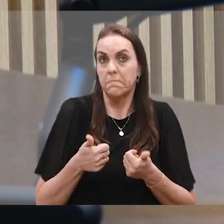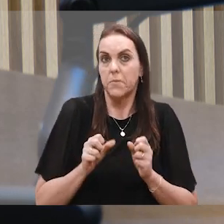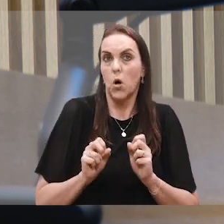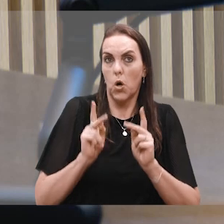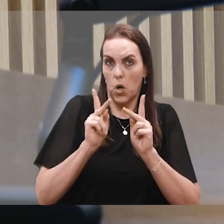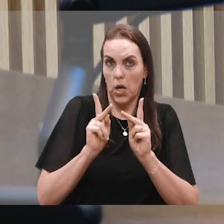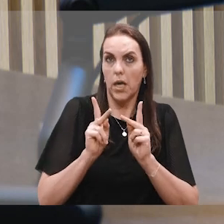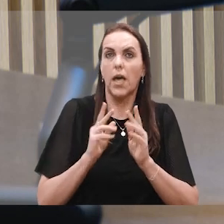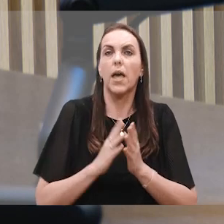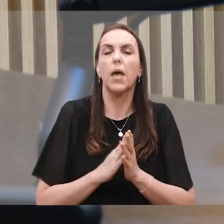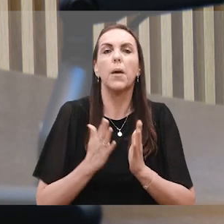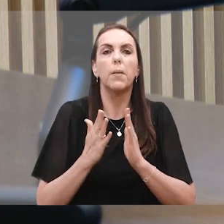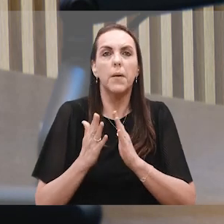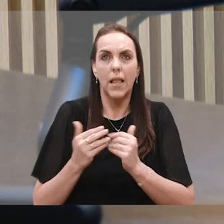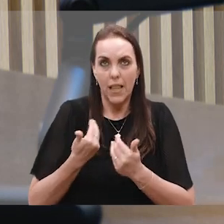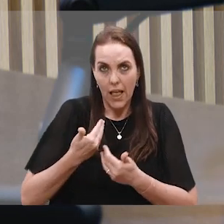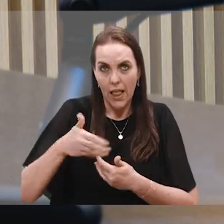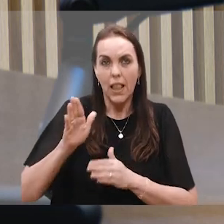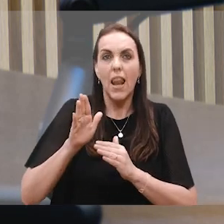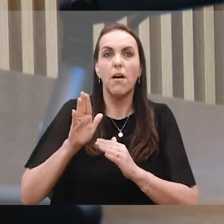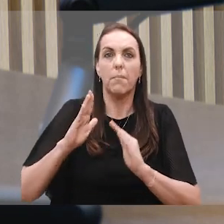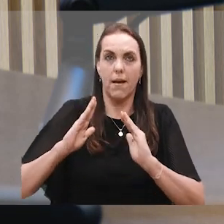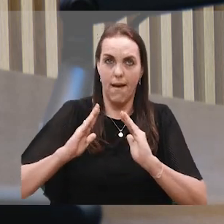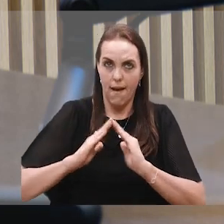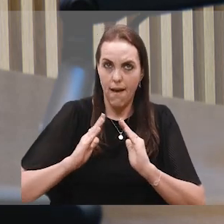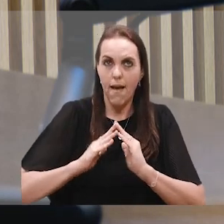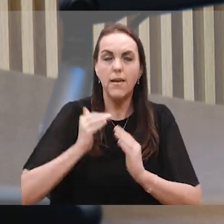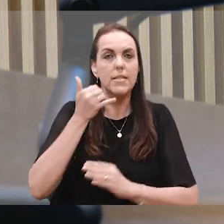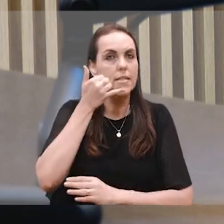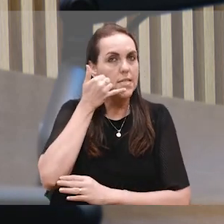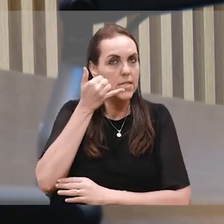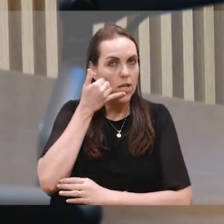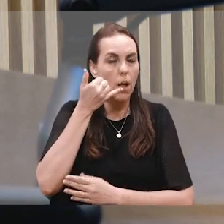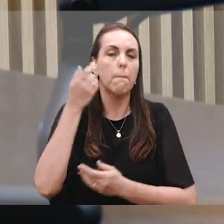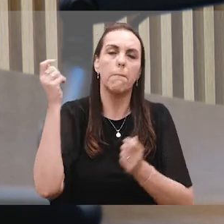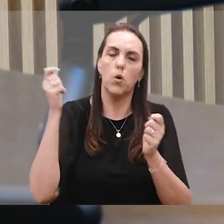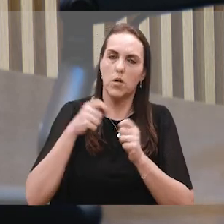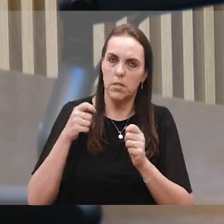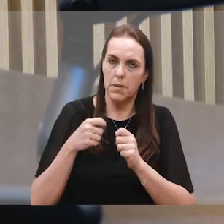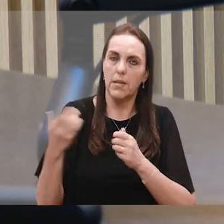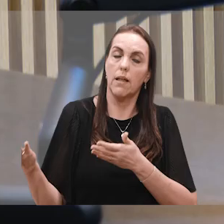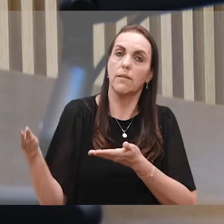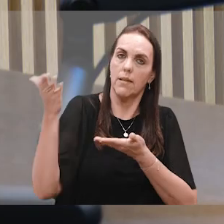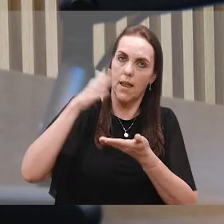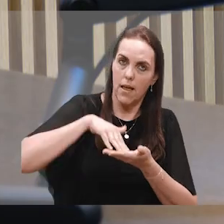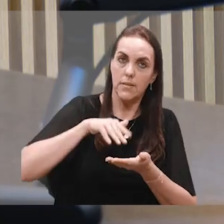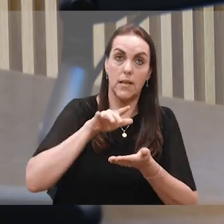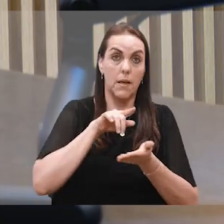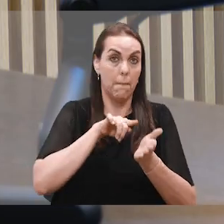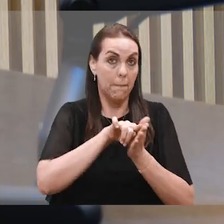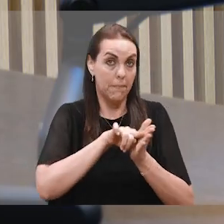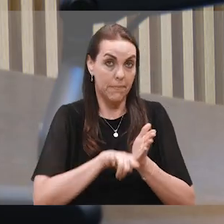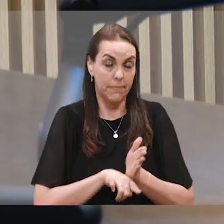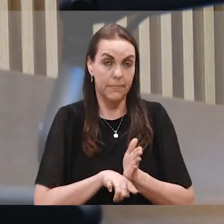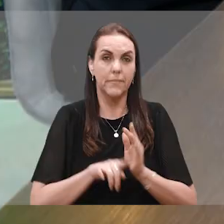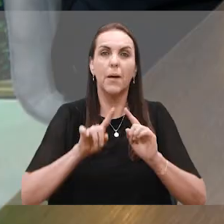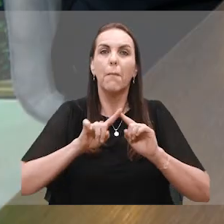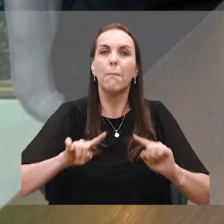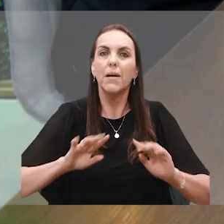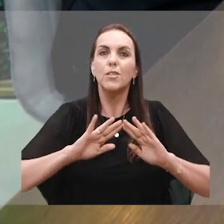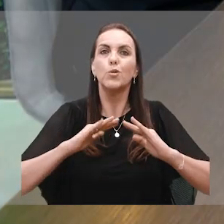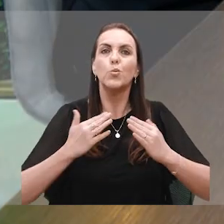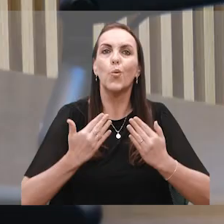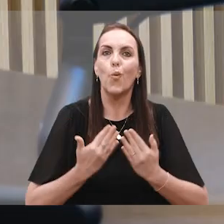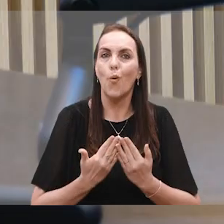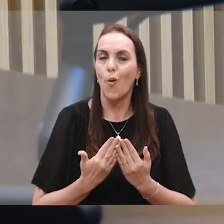a gente mandava pedia para casa, quem tivesse o celular, poderia trazer para a pesquisa. Acontece que as